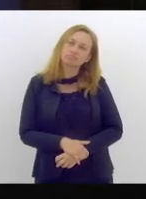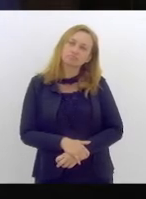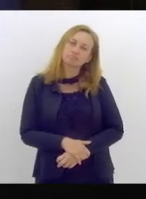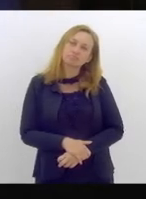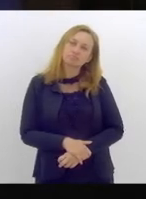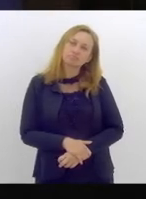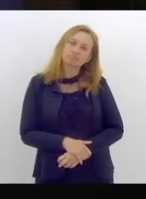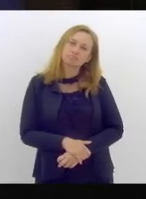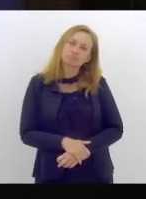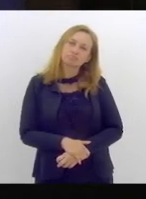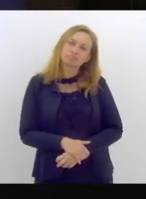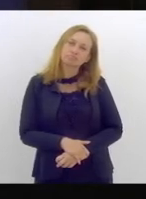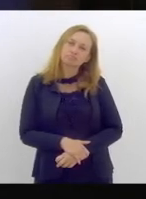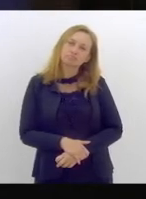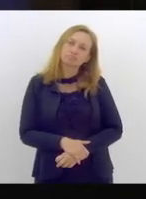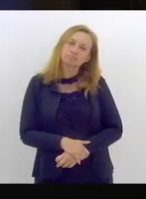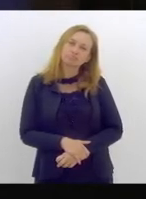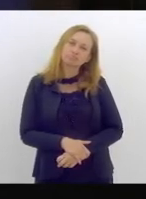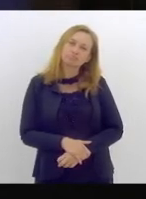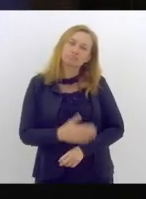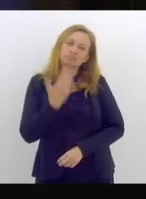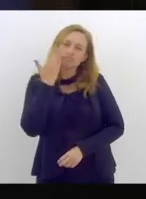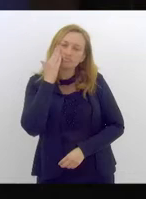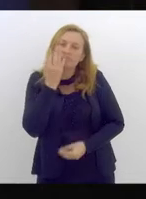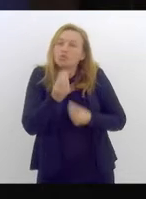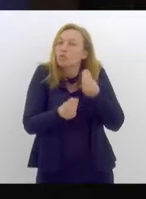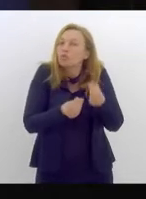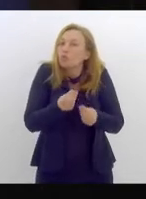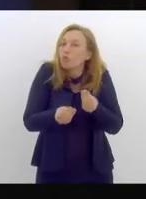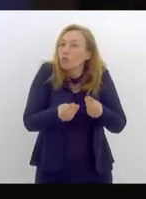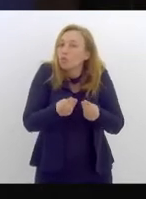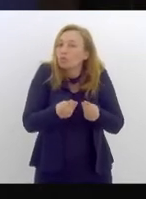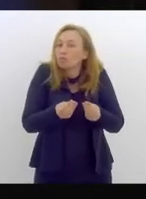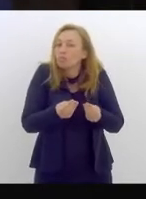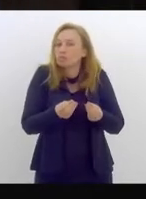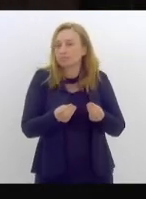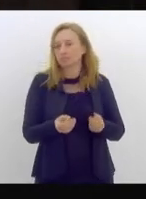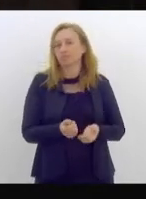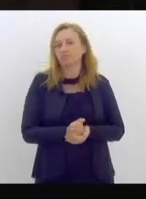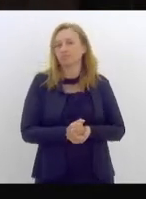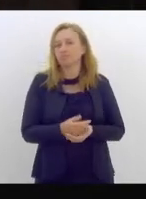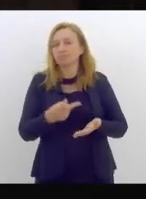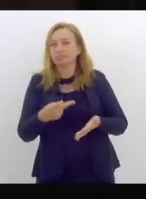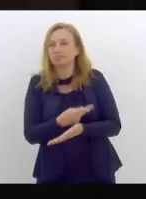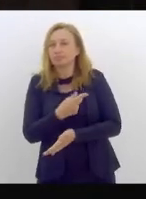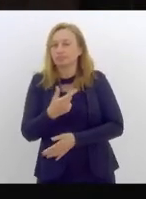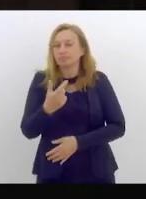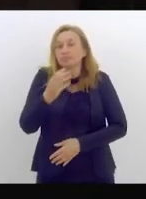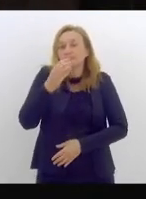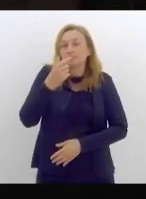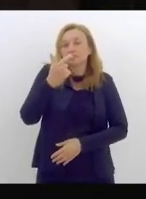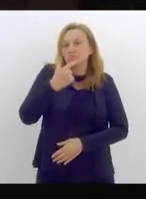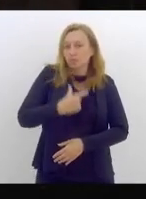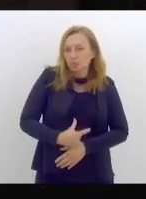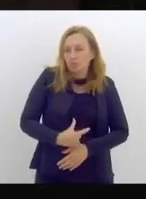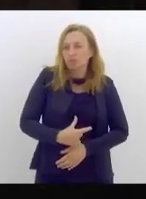como que poderá acontecer se comportar